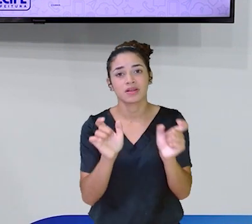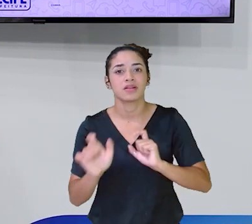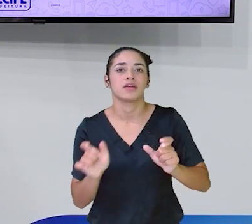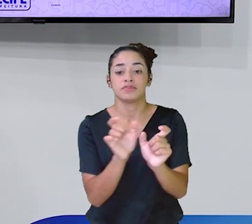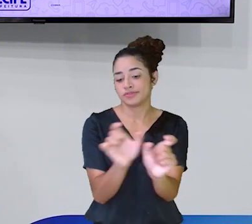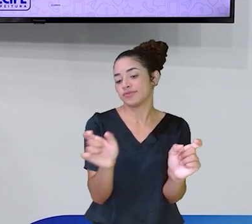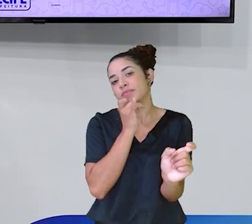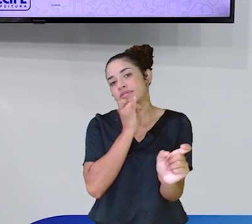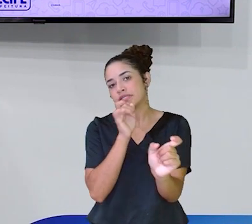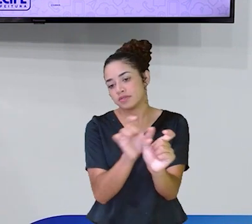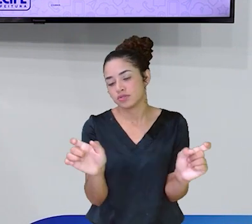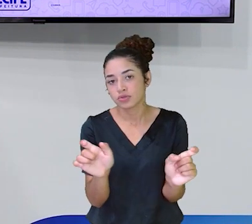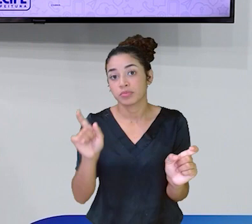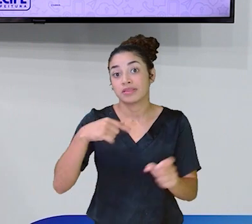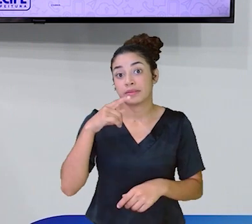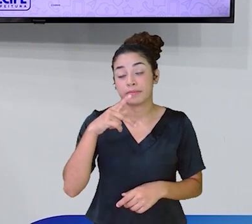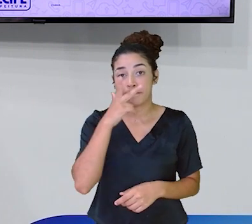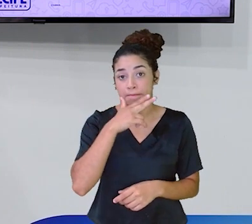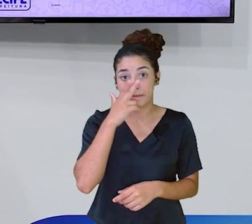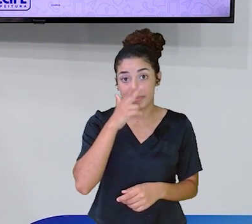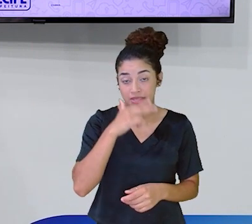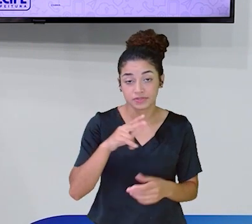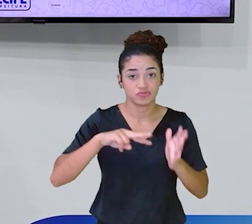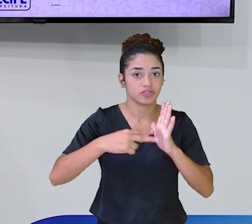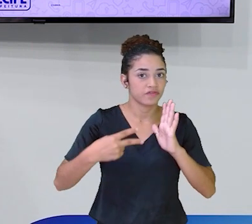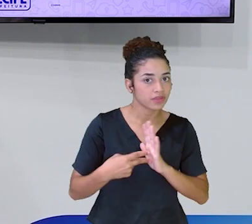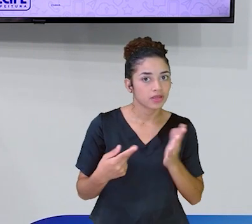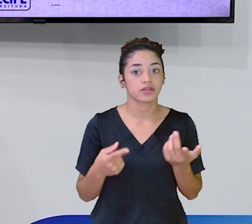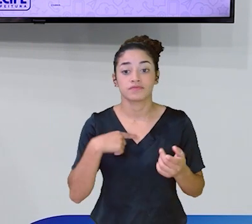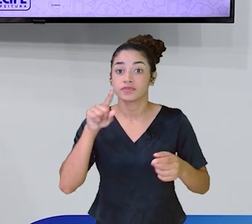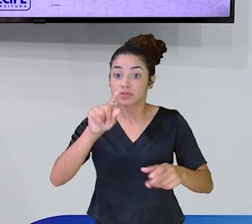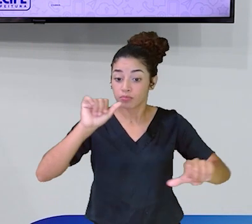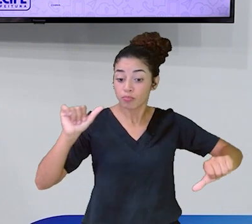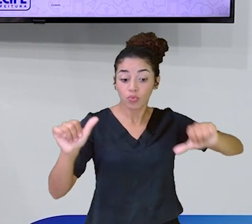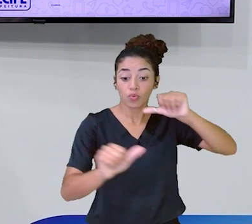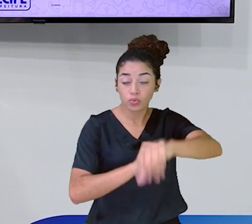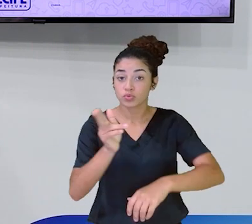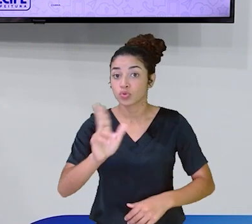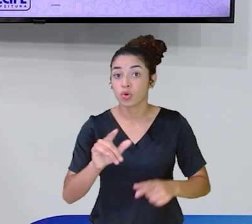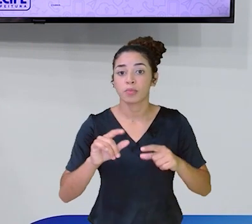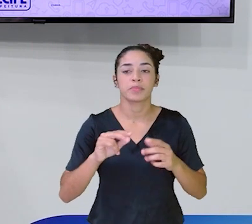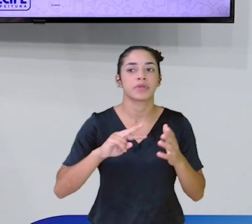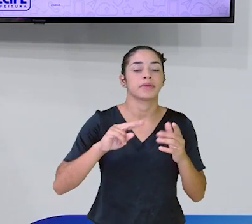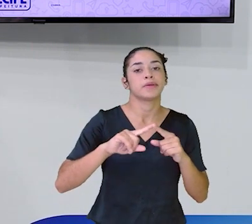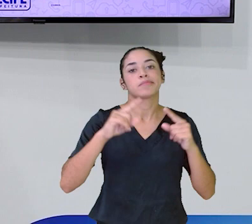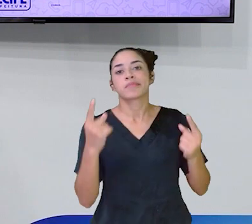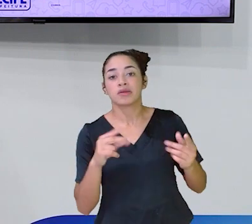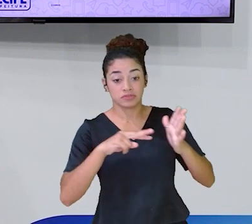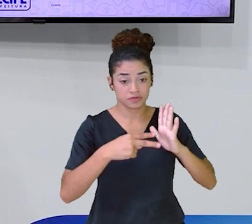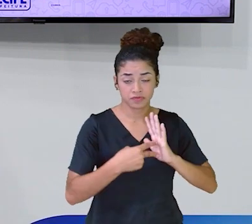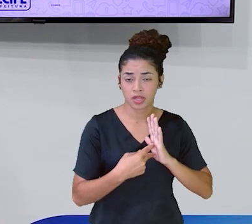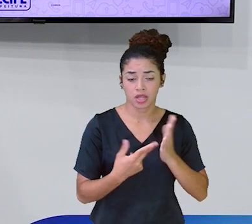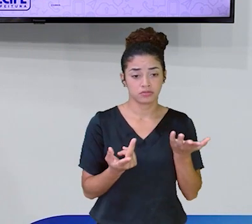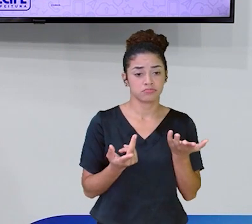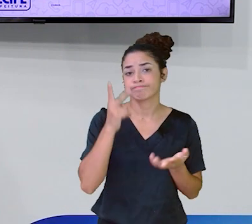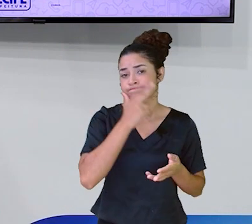né? São palavras que têm o mesmo aí significado. Você altera aí o nome, mas não altera aí o sentido